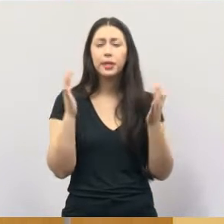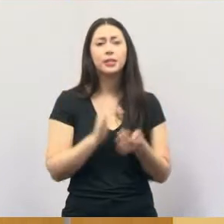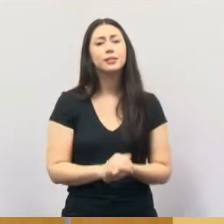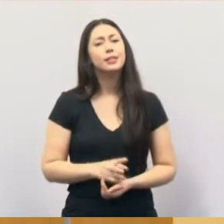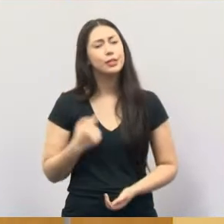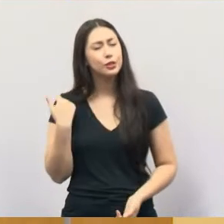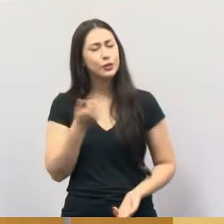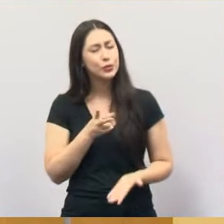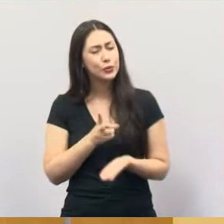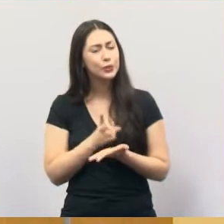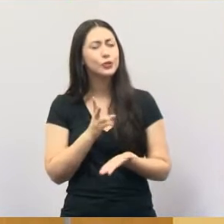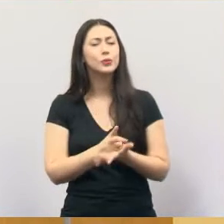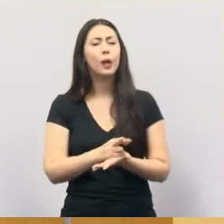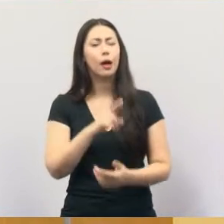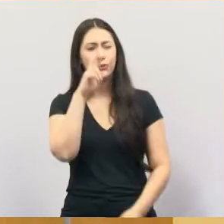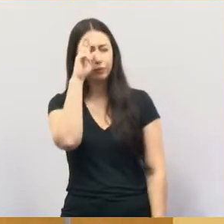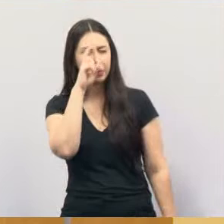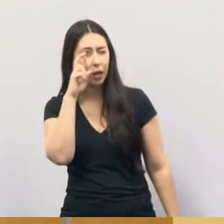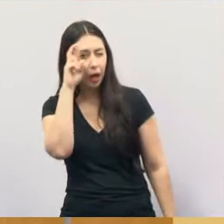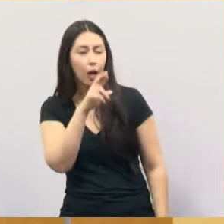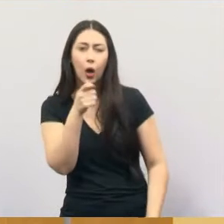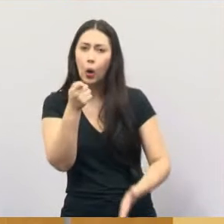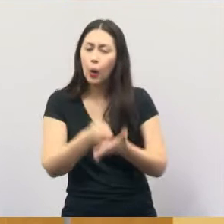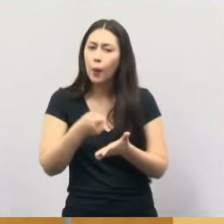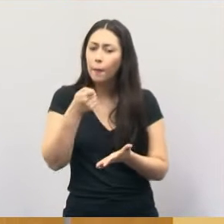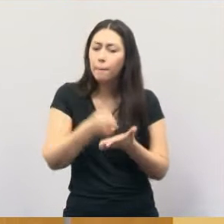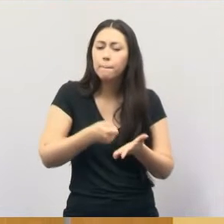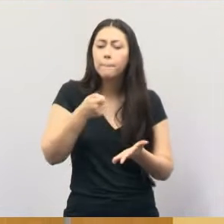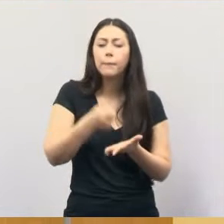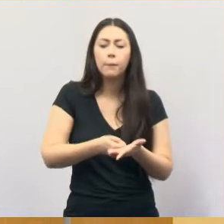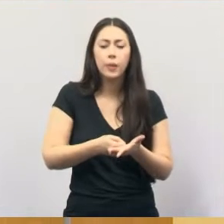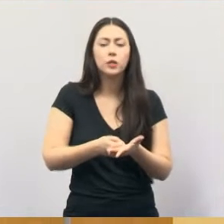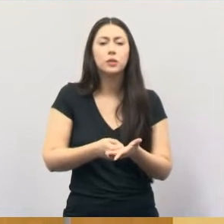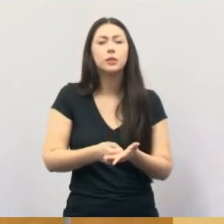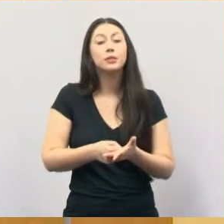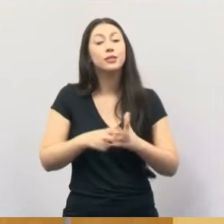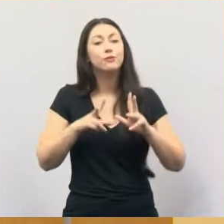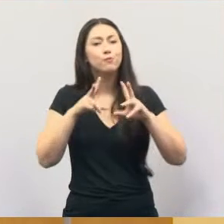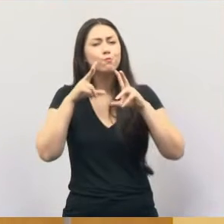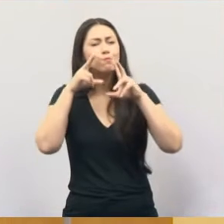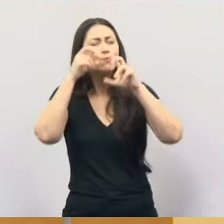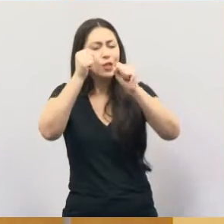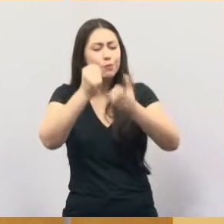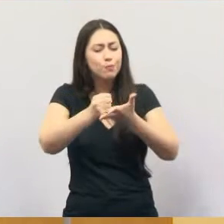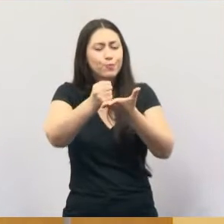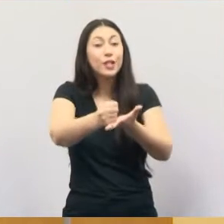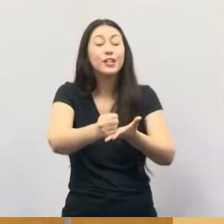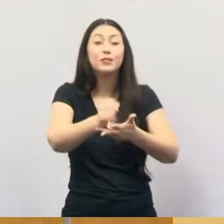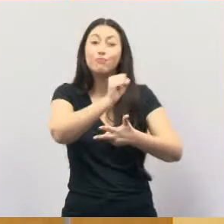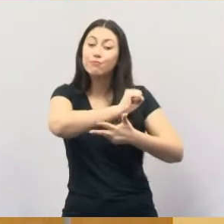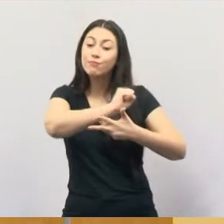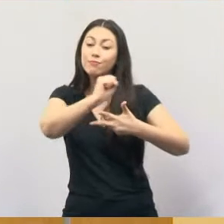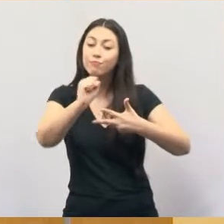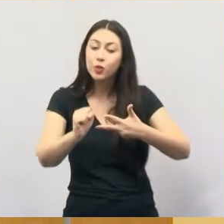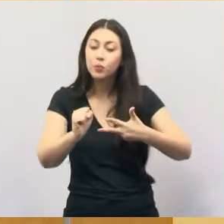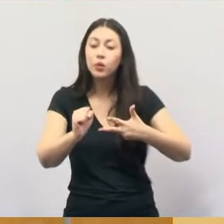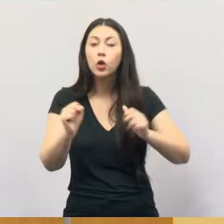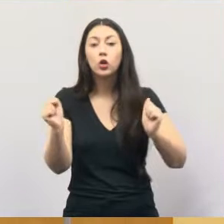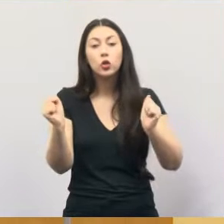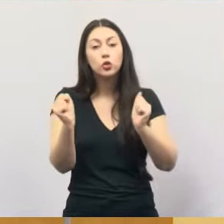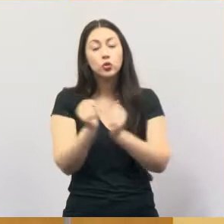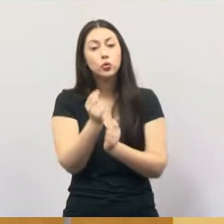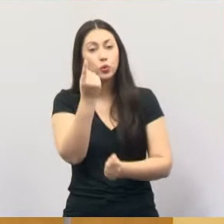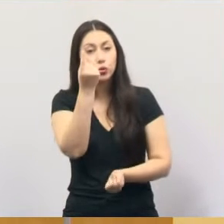vamos continuar fiscalizando, cobrando e fortalecendo o poder público através